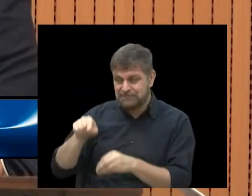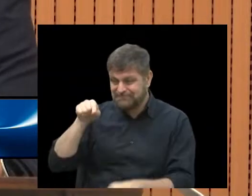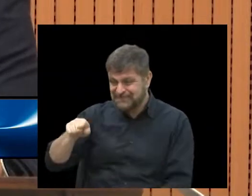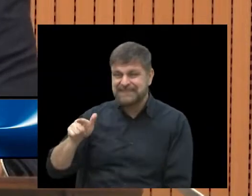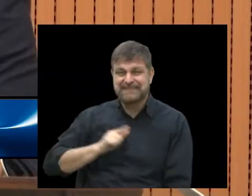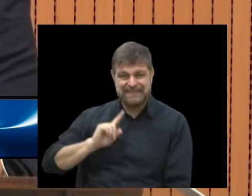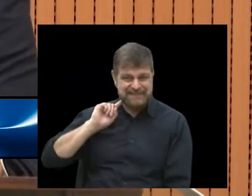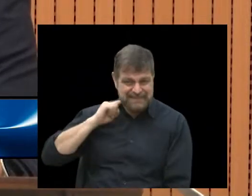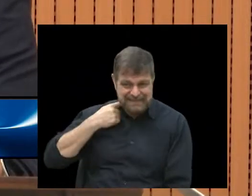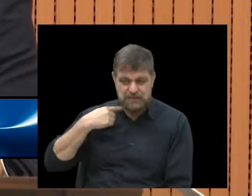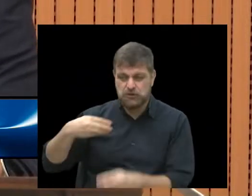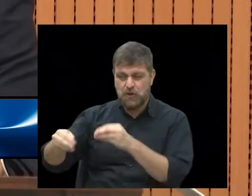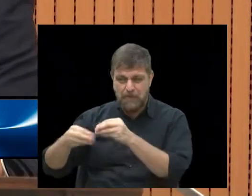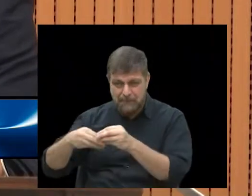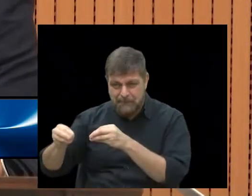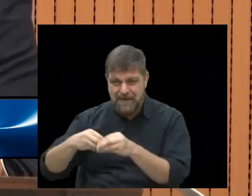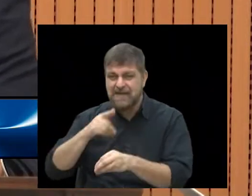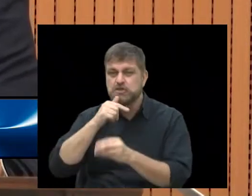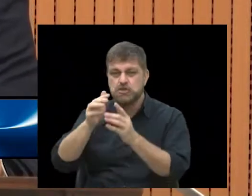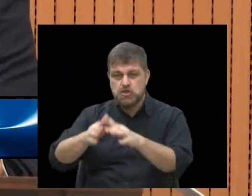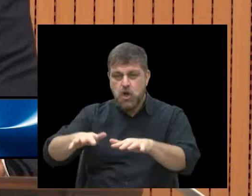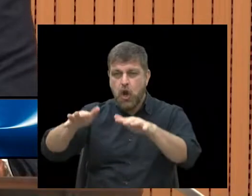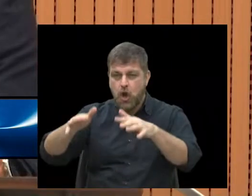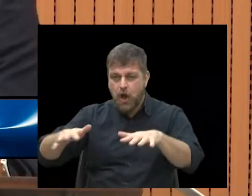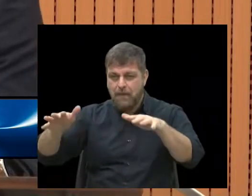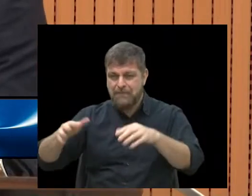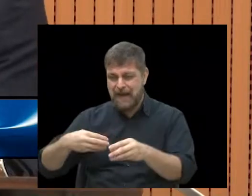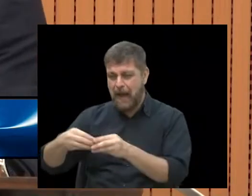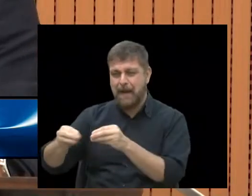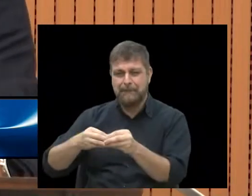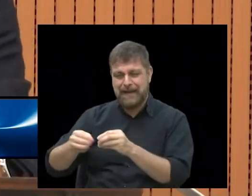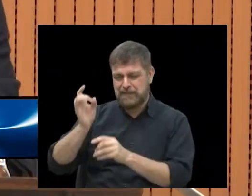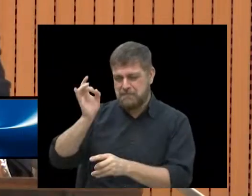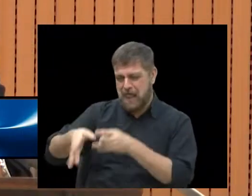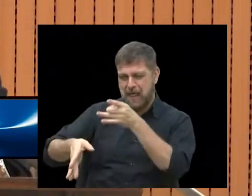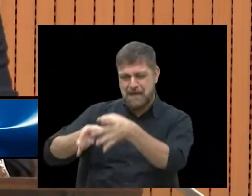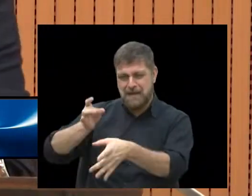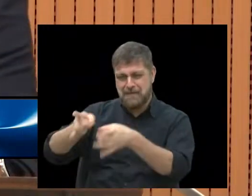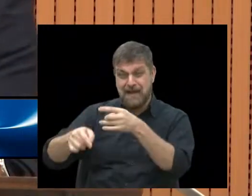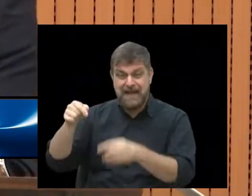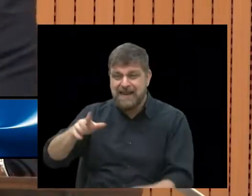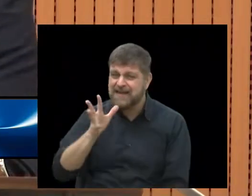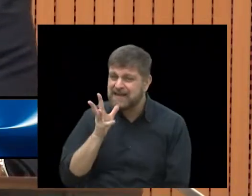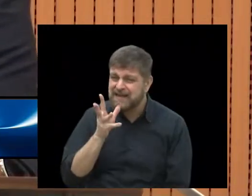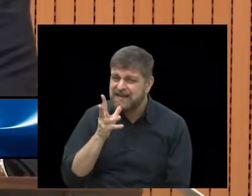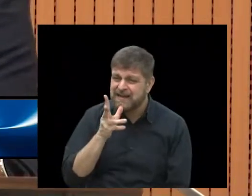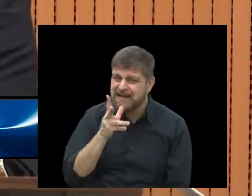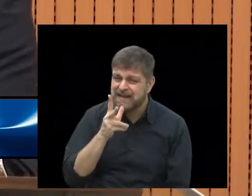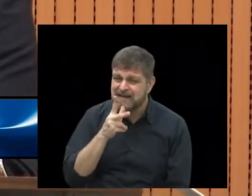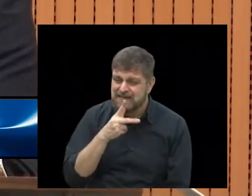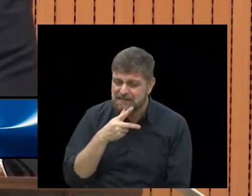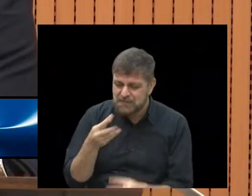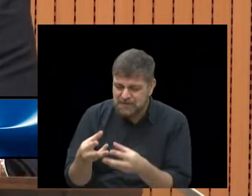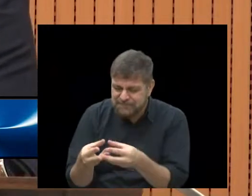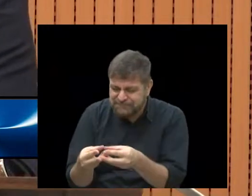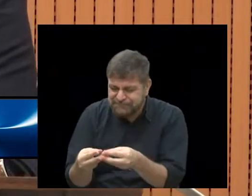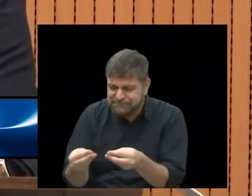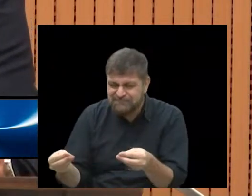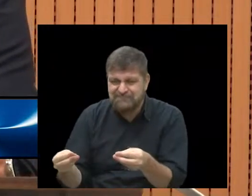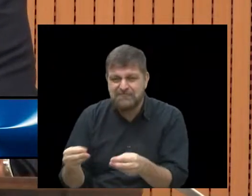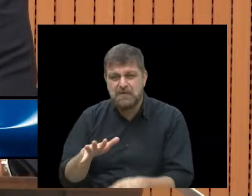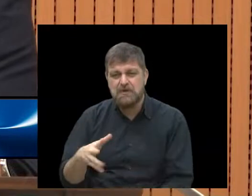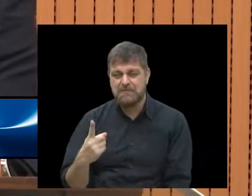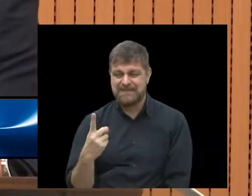de toneladas de plástico que teremos nos nossos oceanos. E o plástico, ele demora, mal ou porcamente,